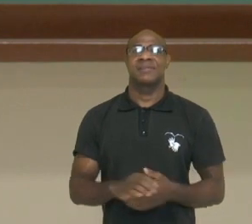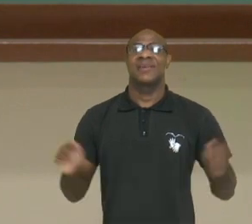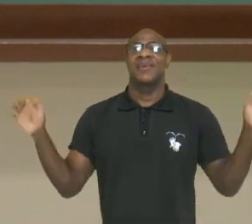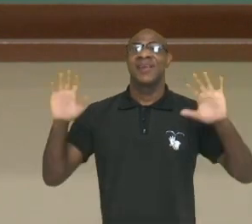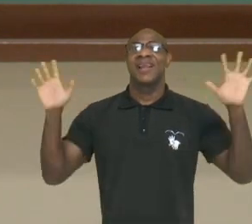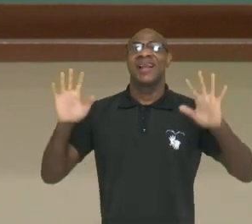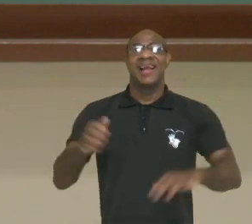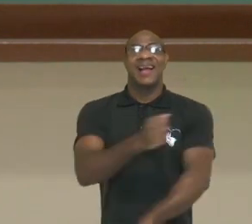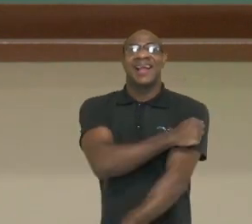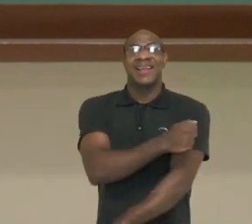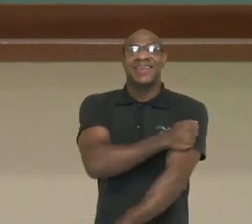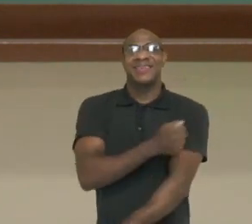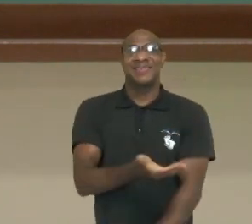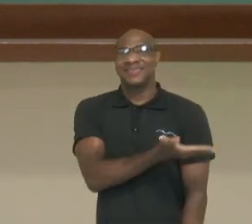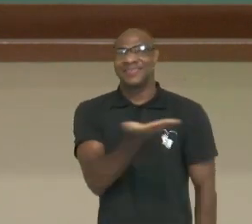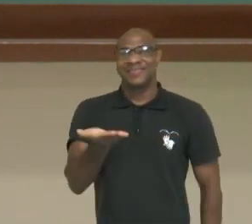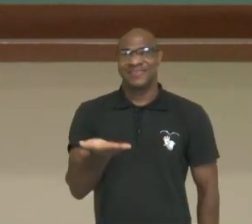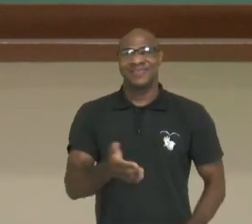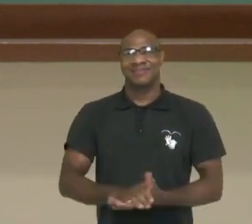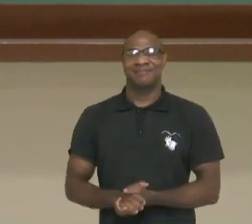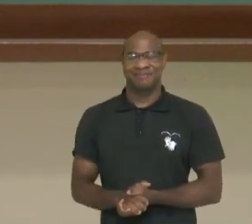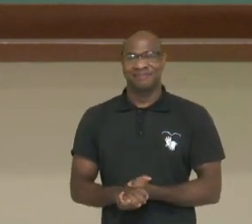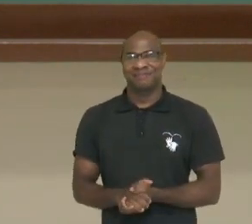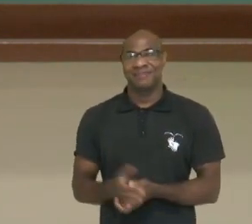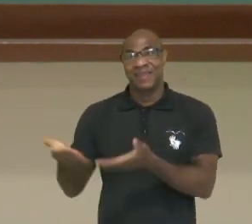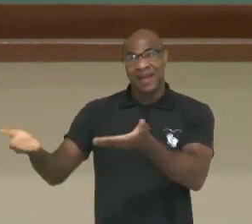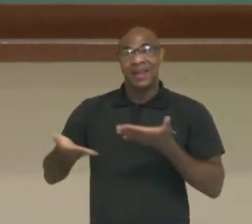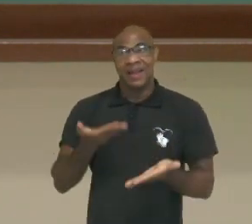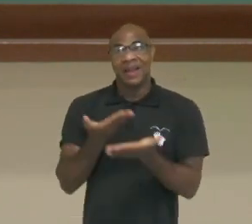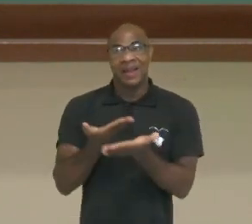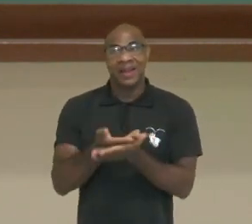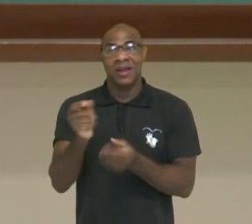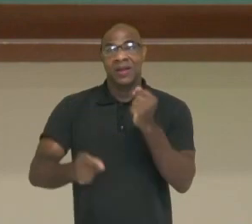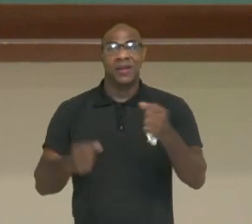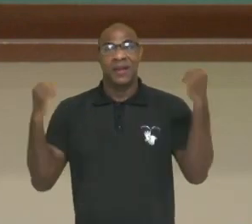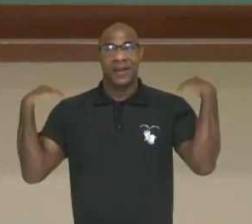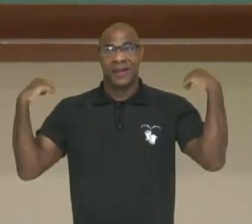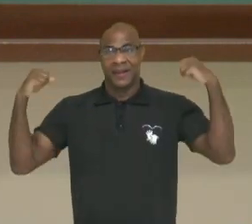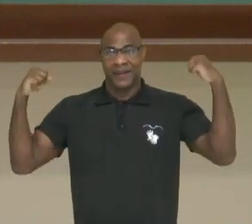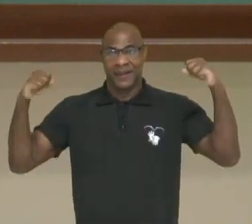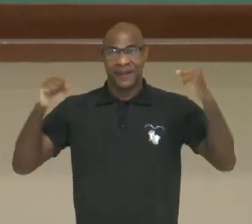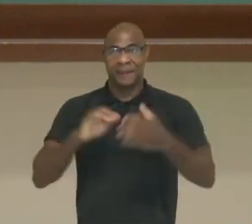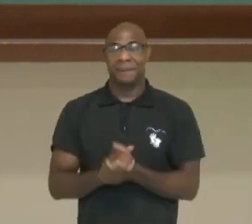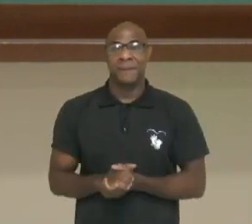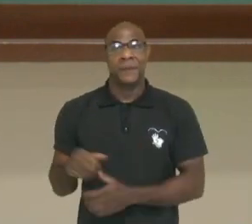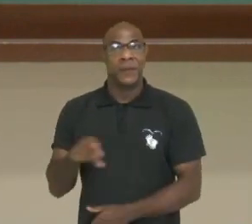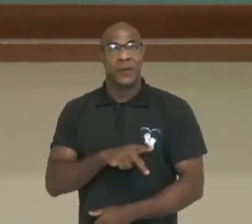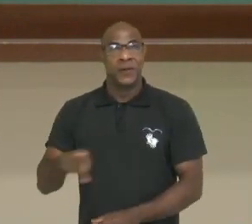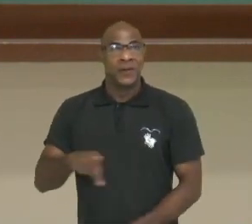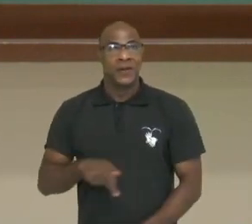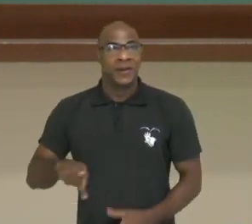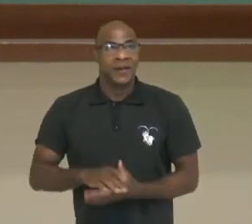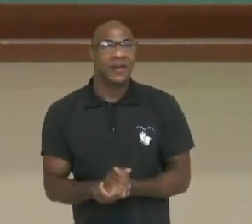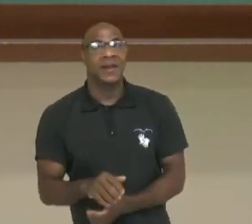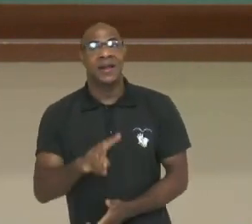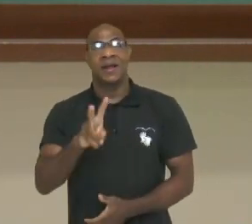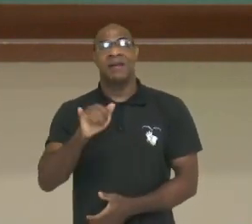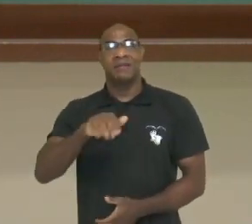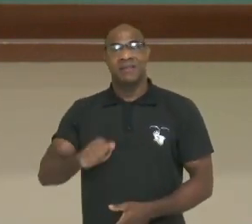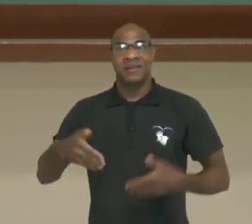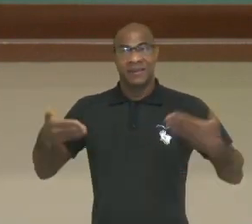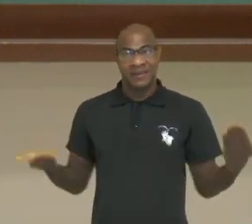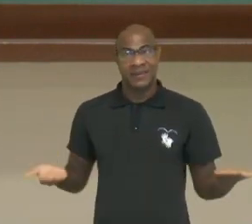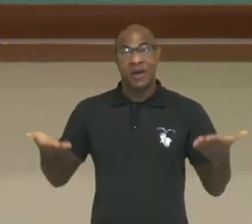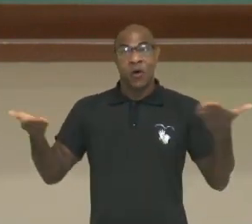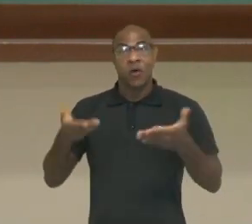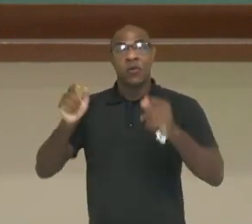Olá, alunos do nono ano, bem-vindos a mais uma aula de Educação Física. Eu sou a professora Vânia Brondani e